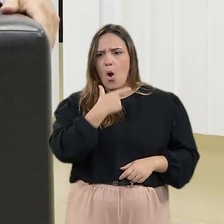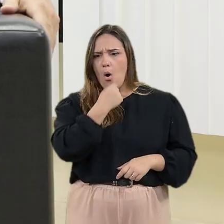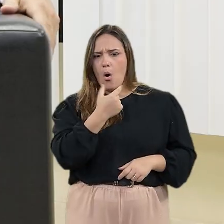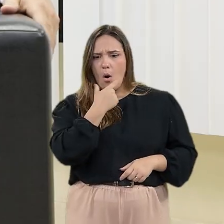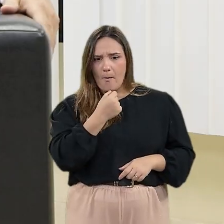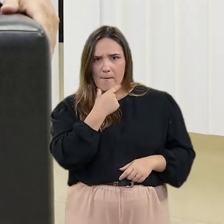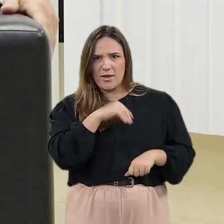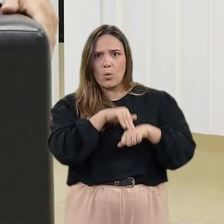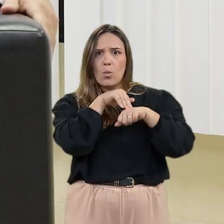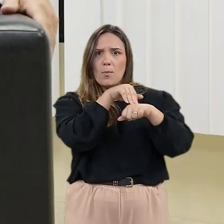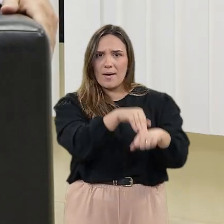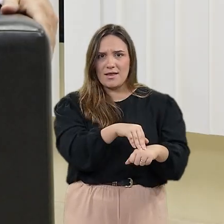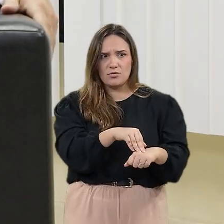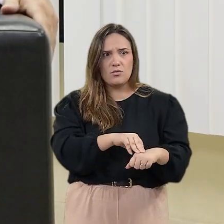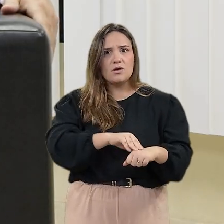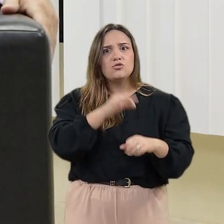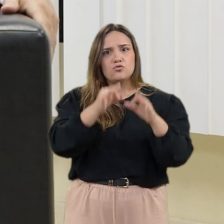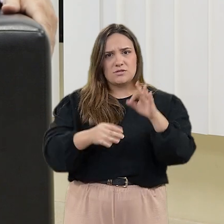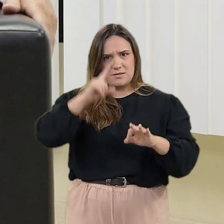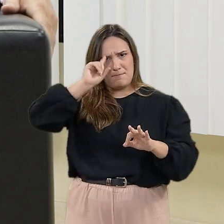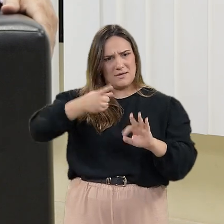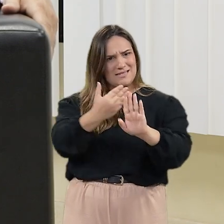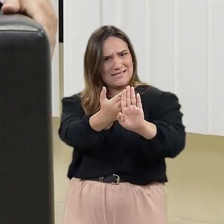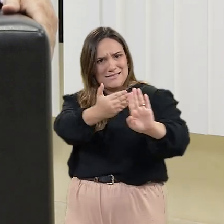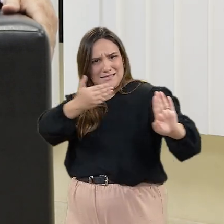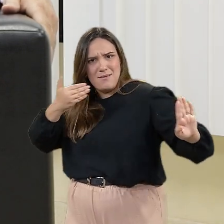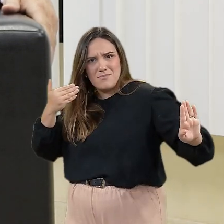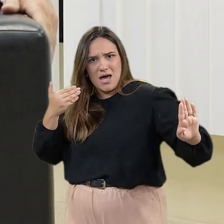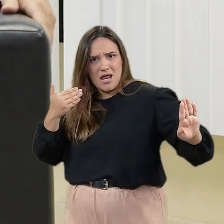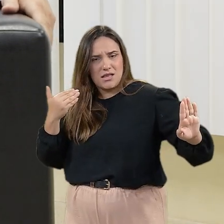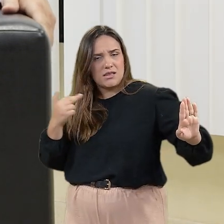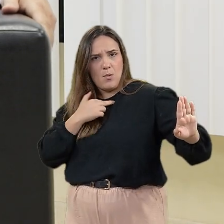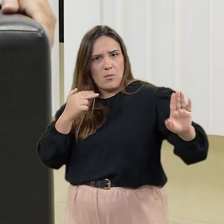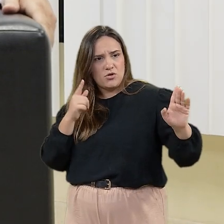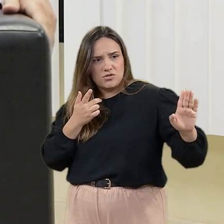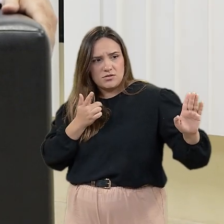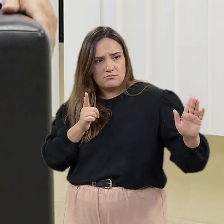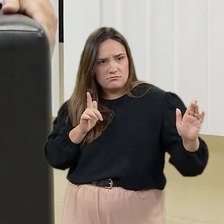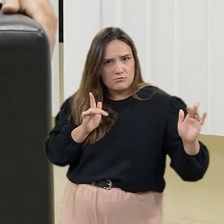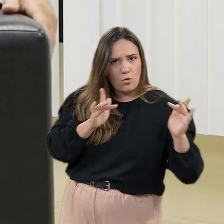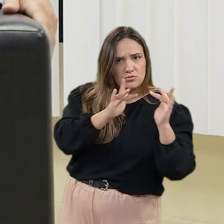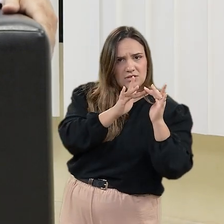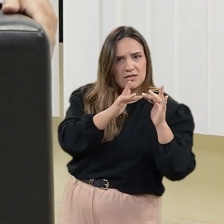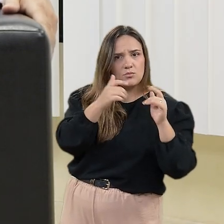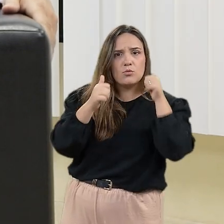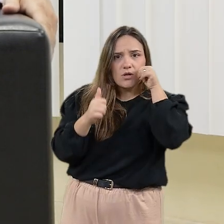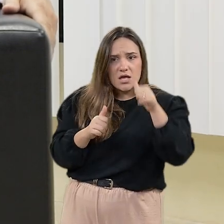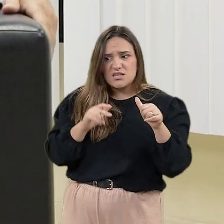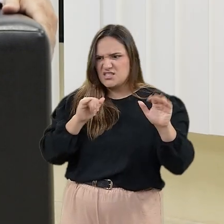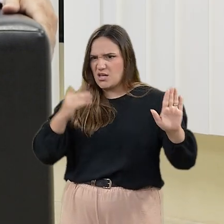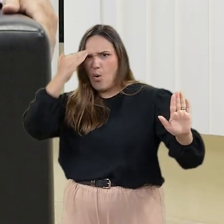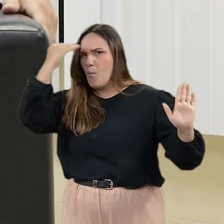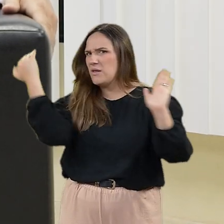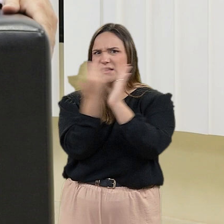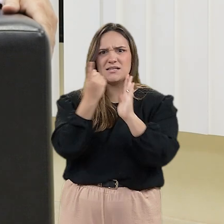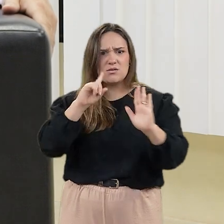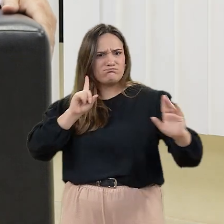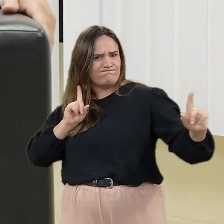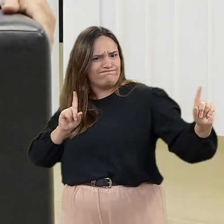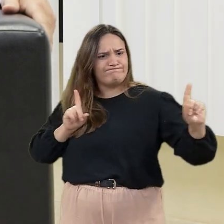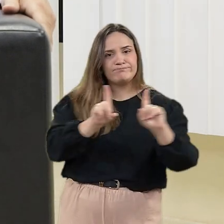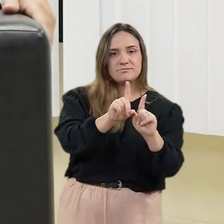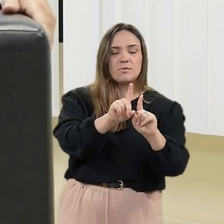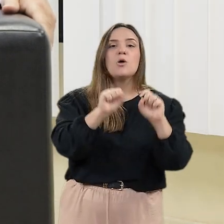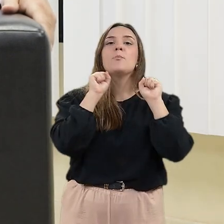protetiva? O descumprimento da medida protetiva também é outra hipótese de causa de aumento. O que